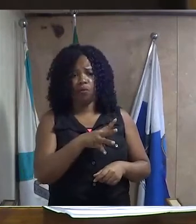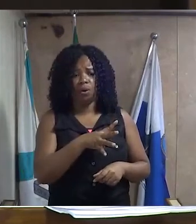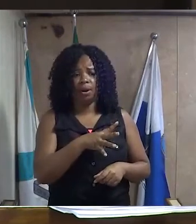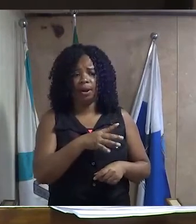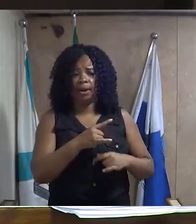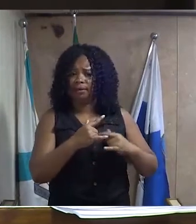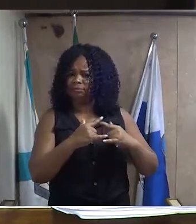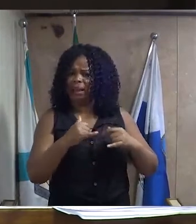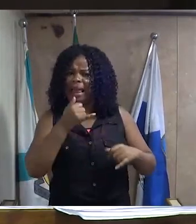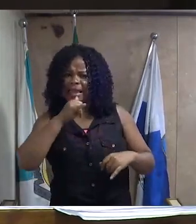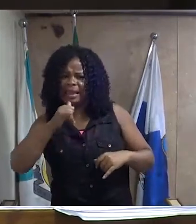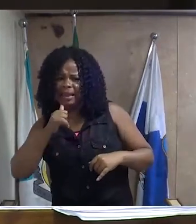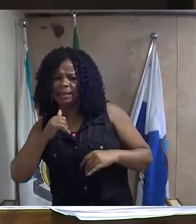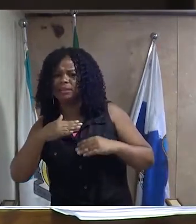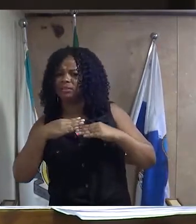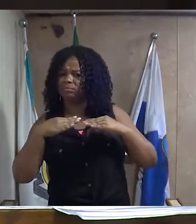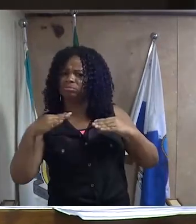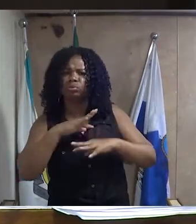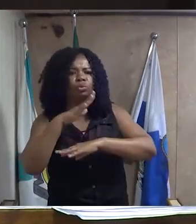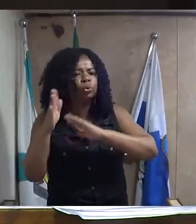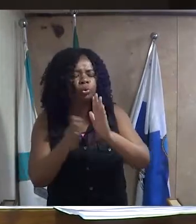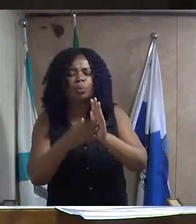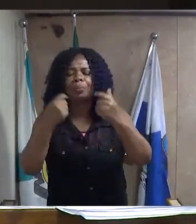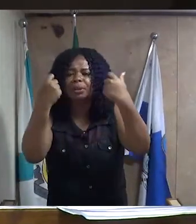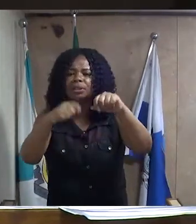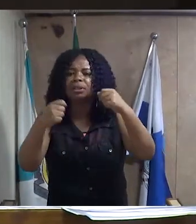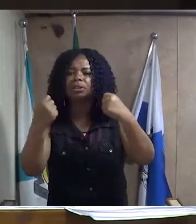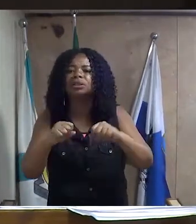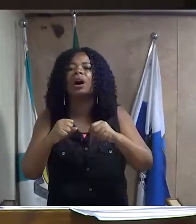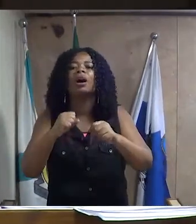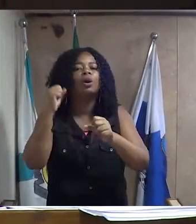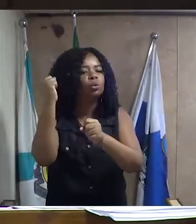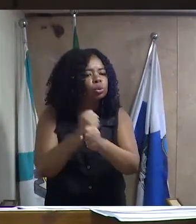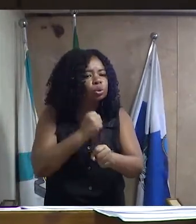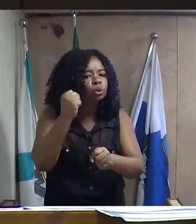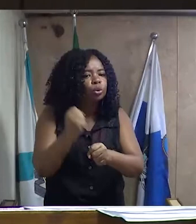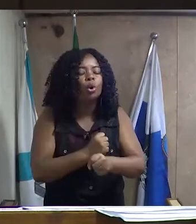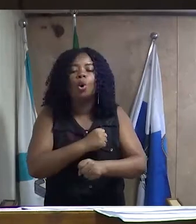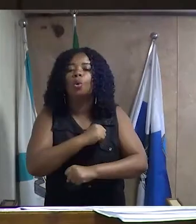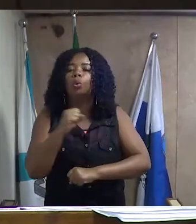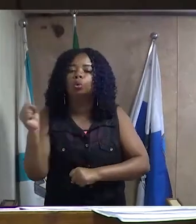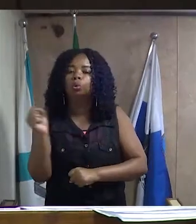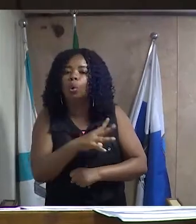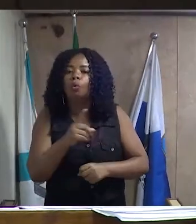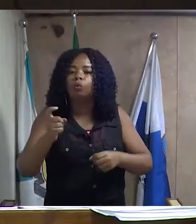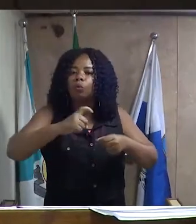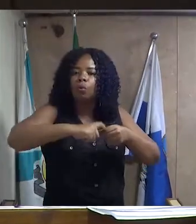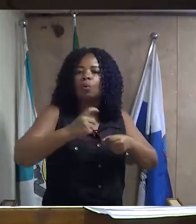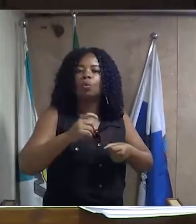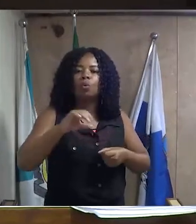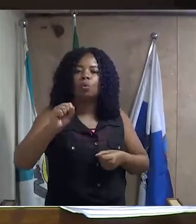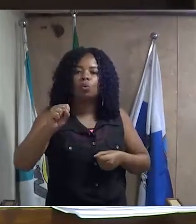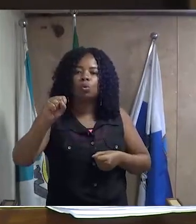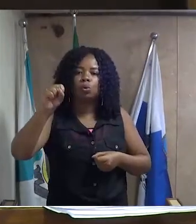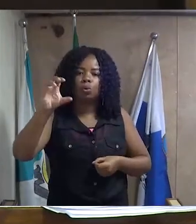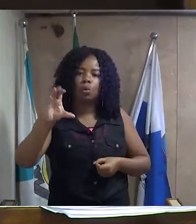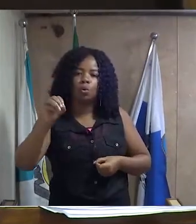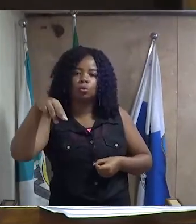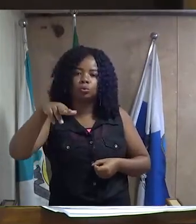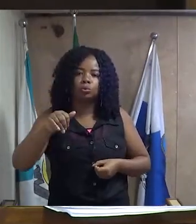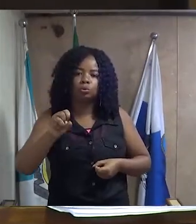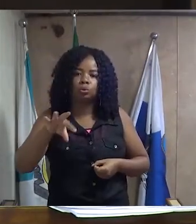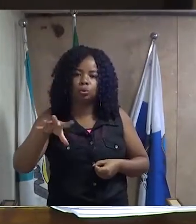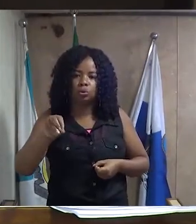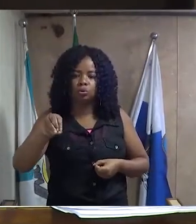elétricos. Precisa se construir um novo consórcio nessa cidade. Excelência, o conselho a parte.